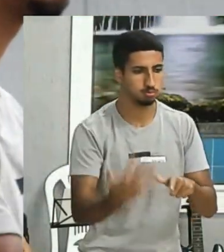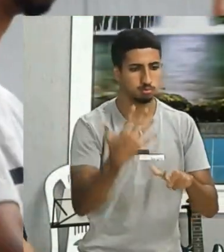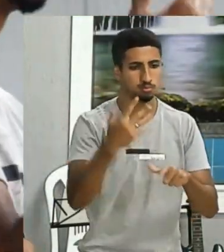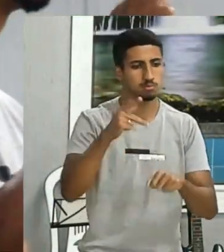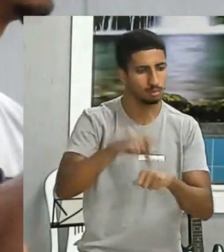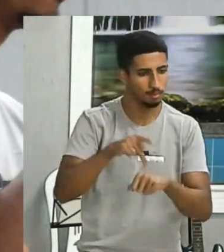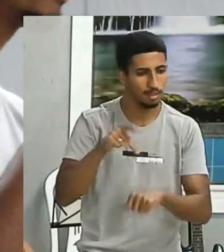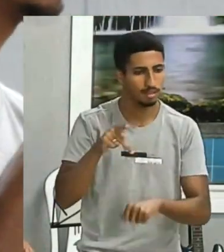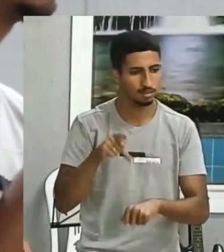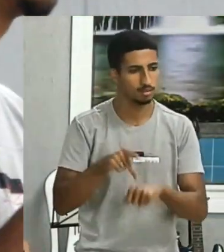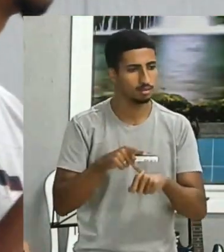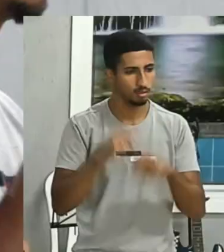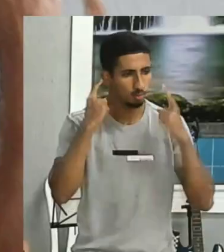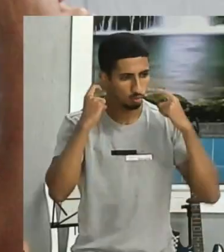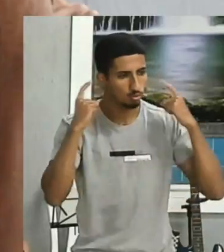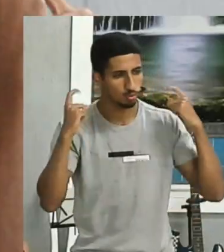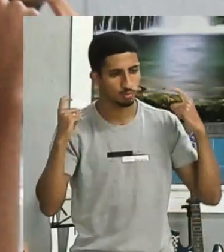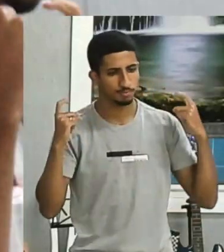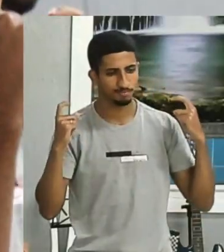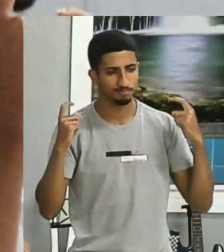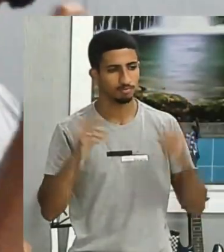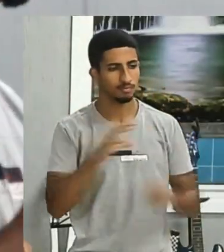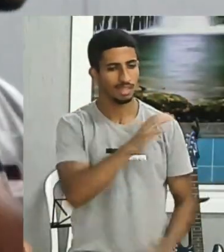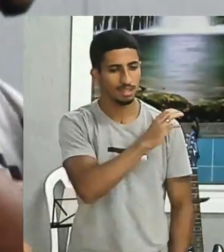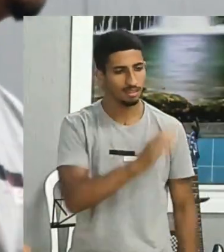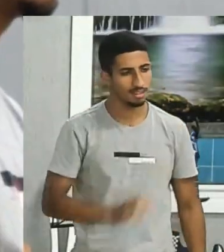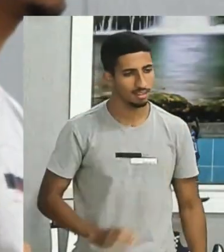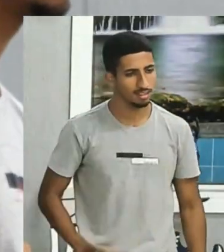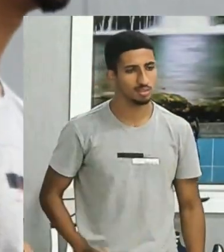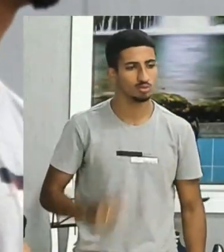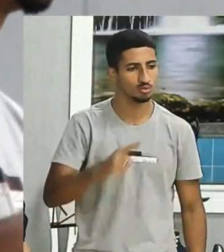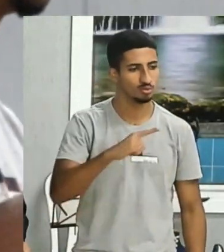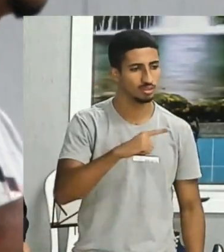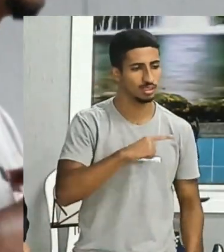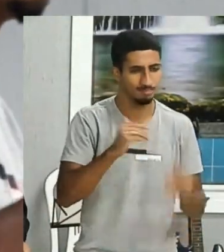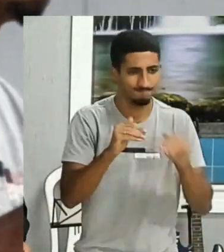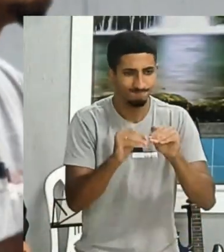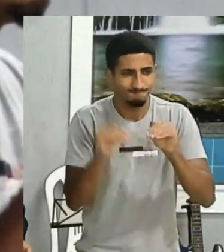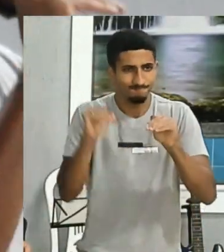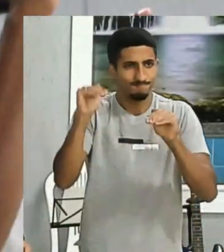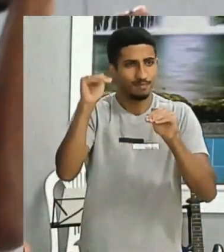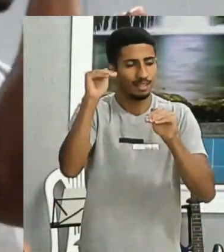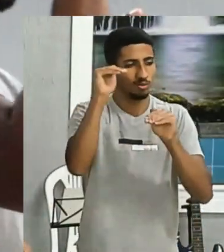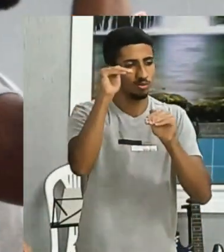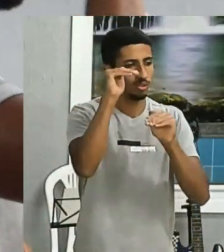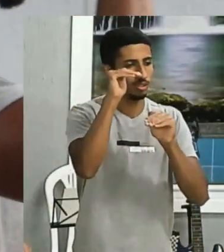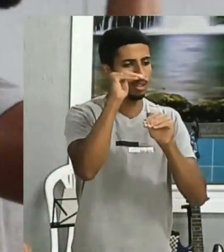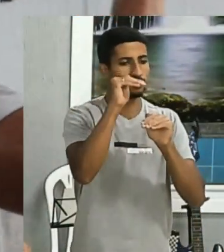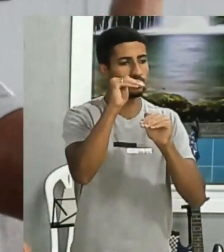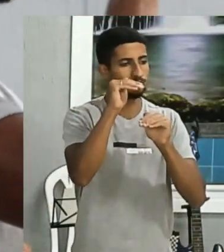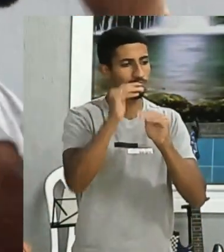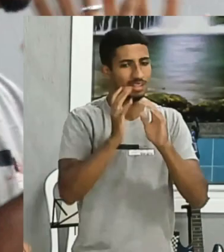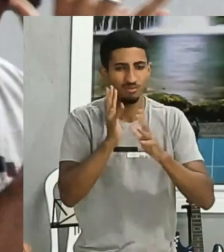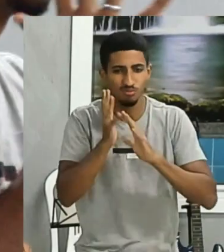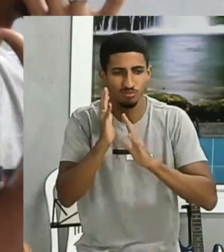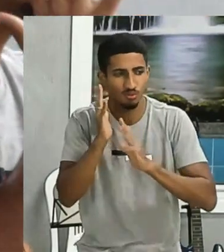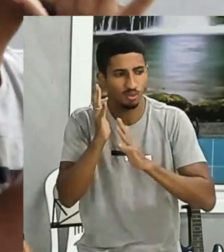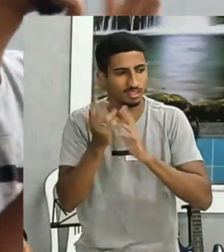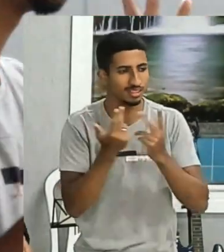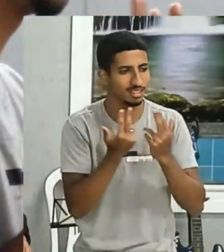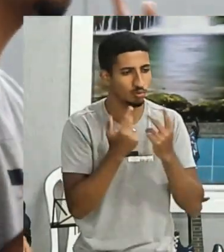Cristo tem autoridade. A sua voz como a voz de muitas águas.